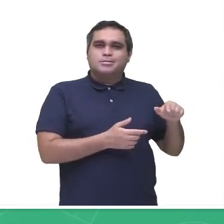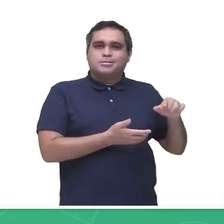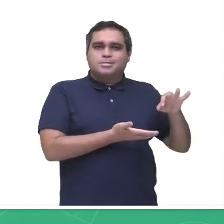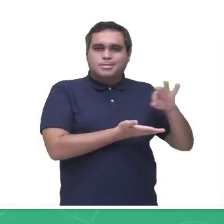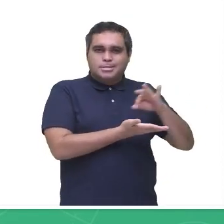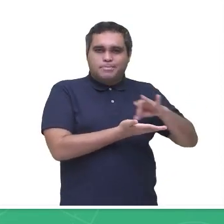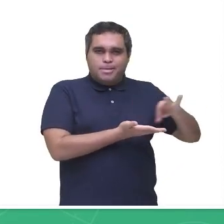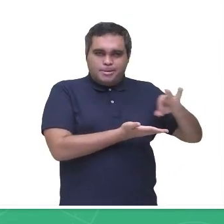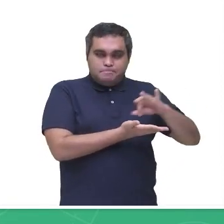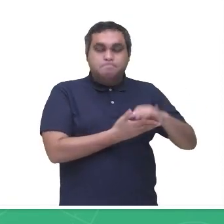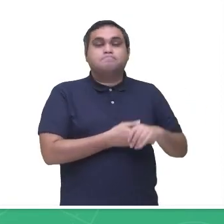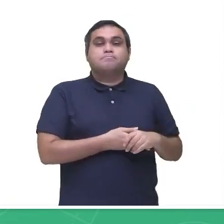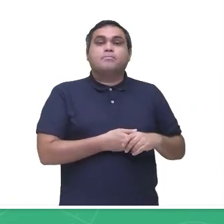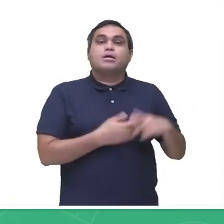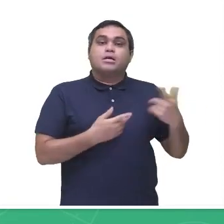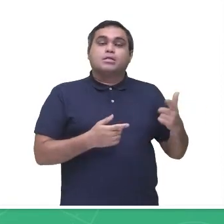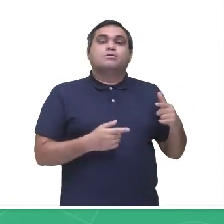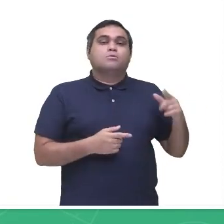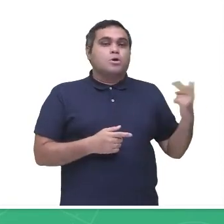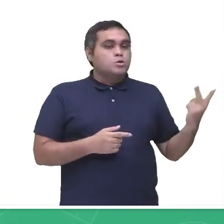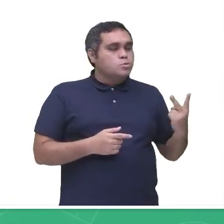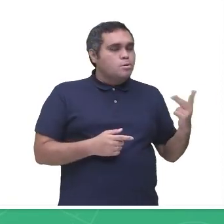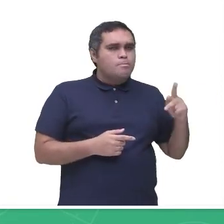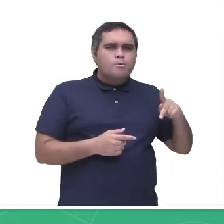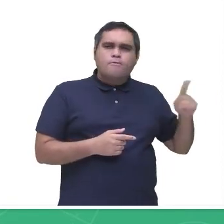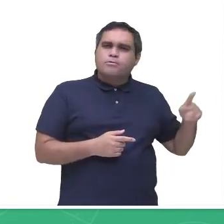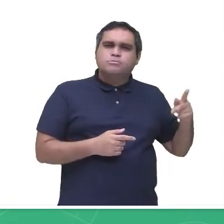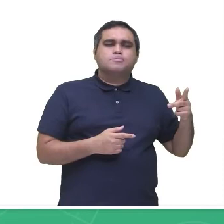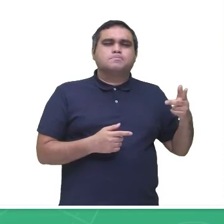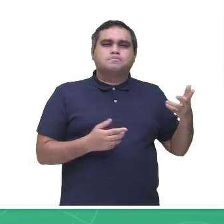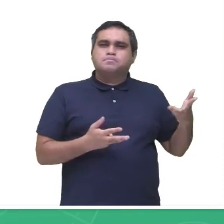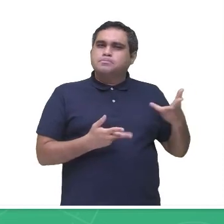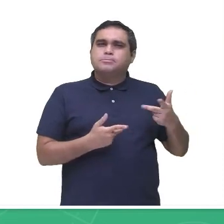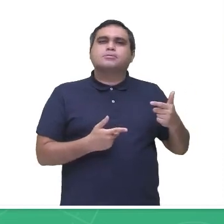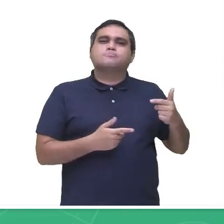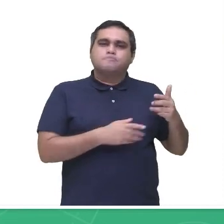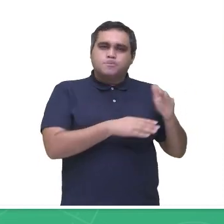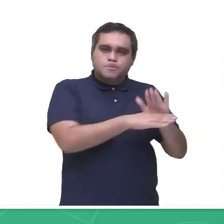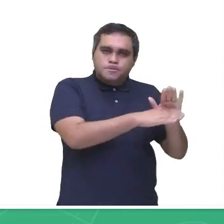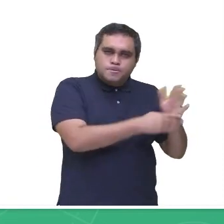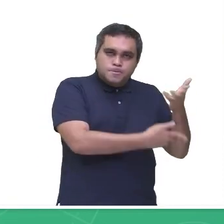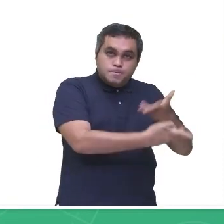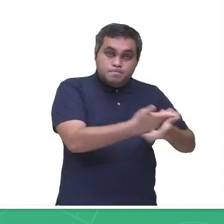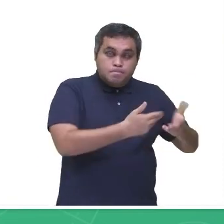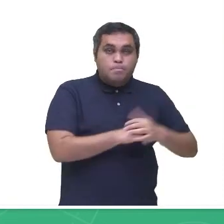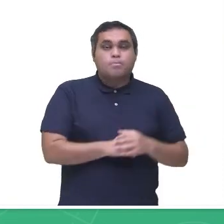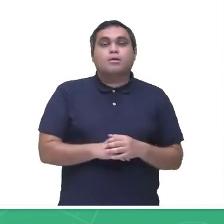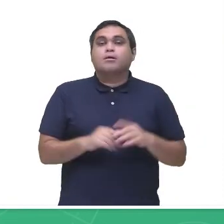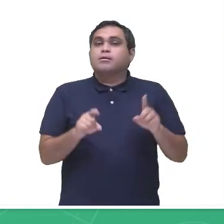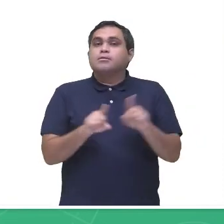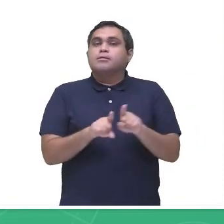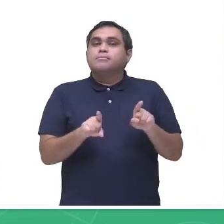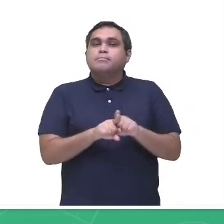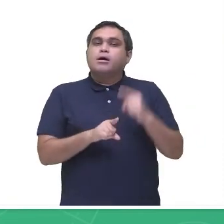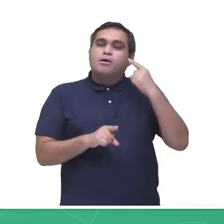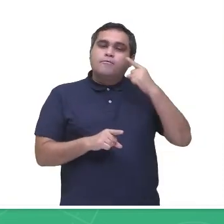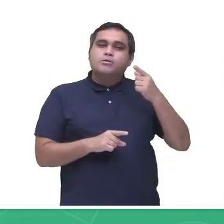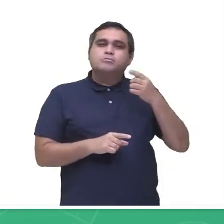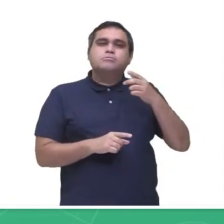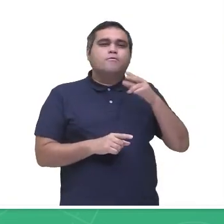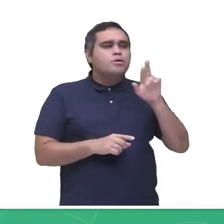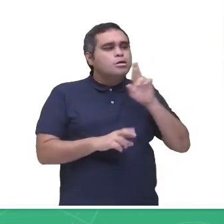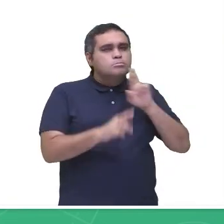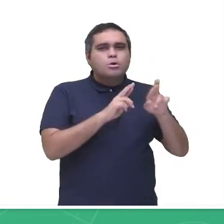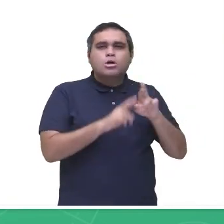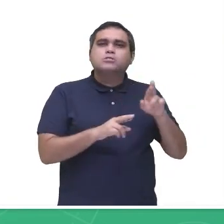professora Arlene e a professora Gabriela Darcy, que estão acompanhando vocês aí. Então, as respostas que estão surgindo fazem